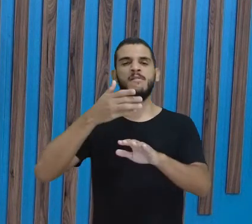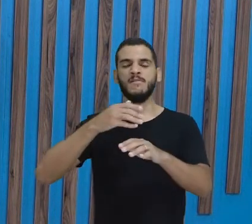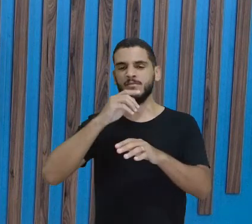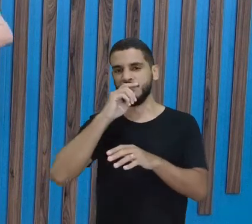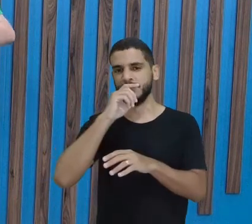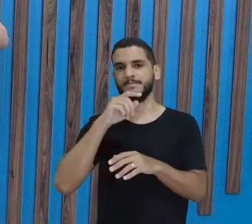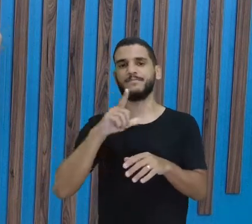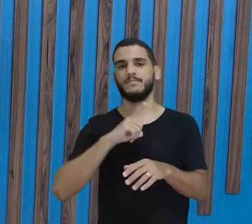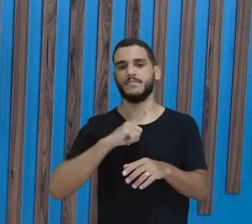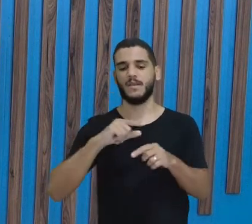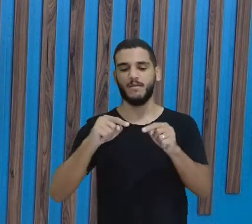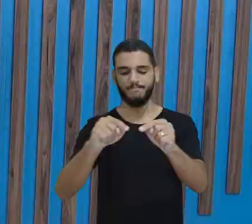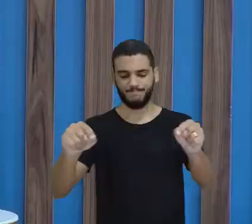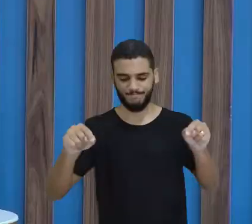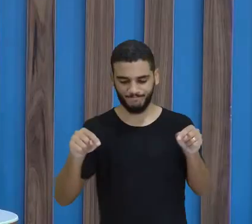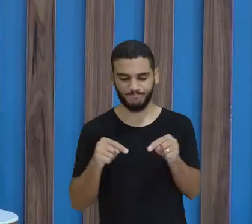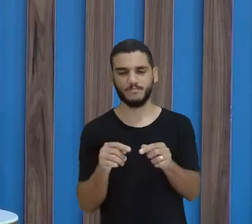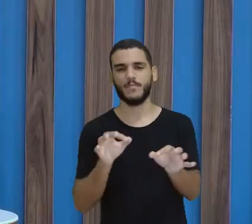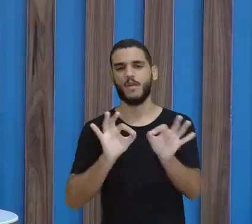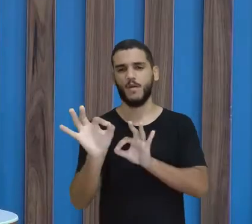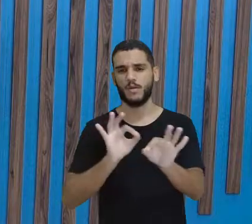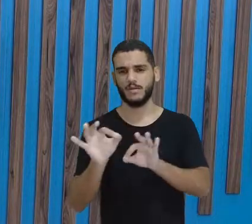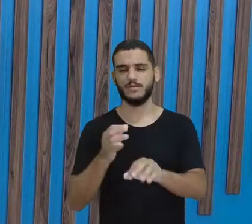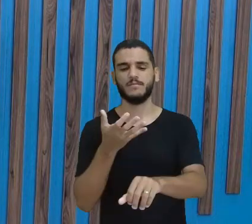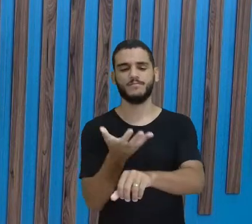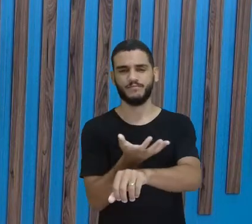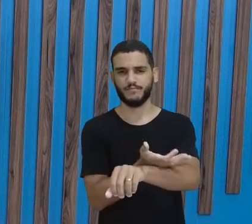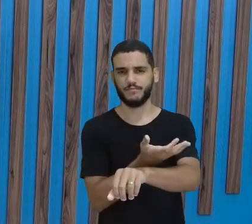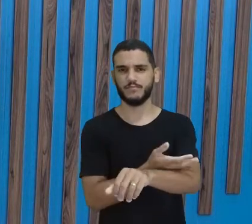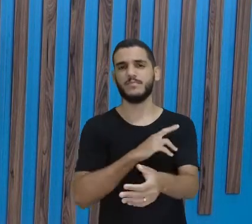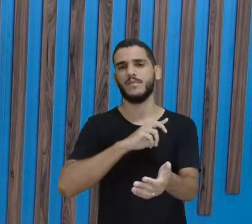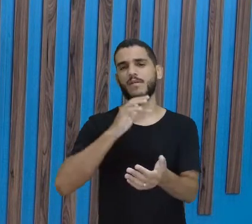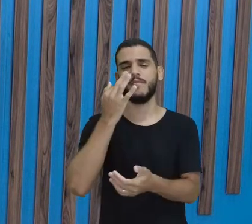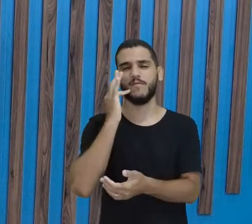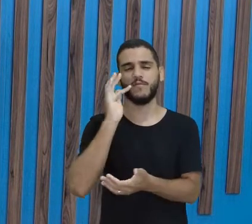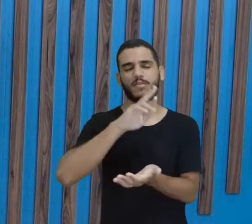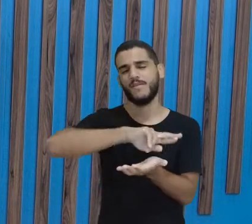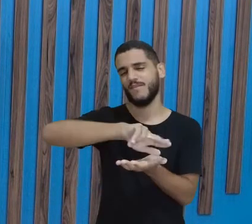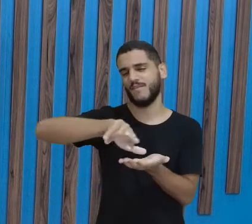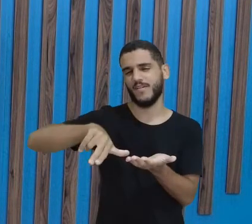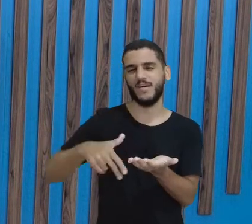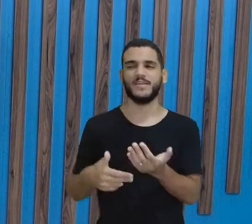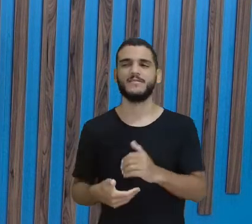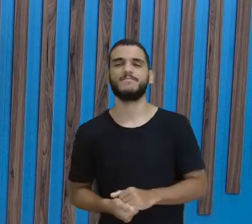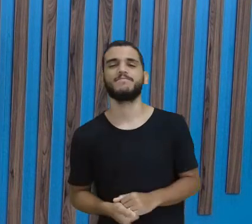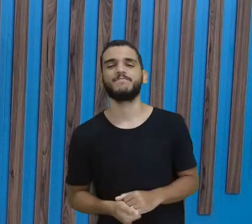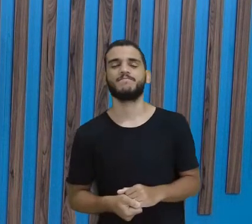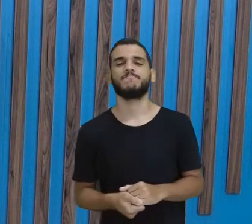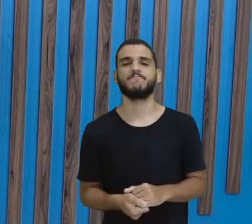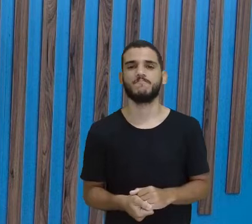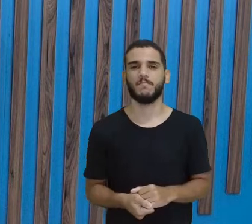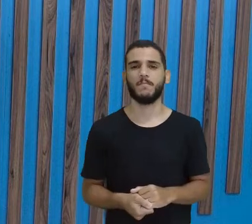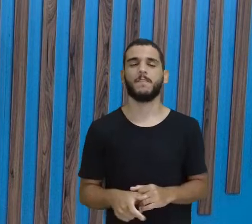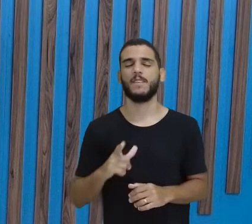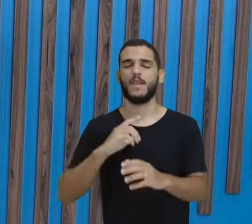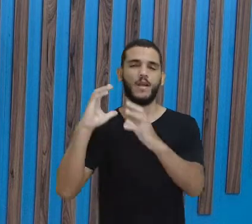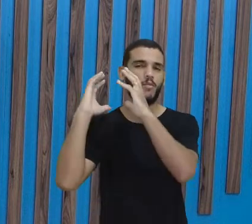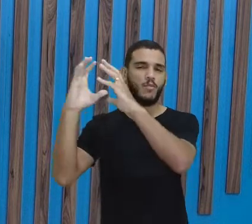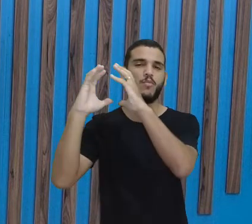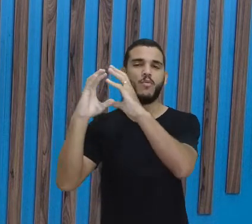Isso. Tinha uma área grande, aí tinha graviola, tinha coco, chegou um tempo que